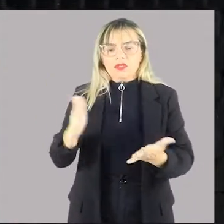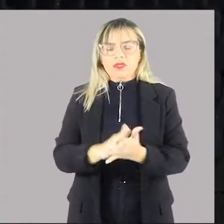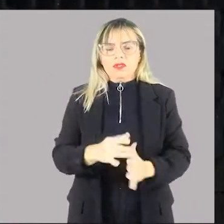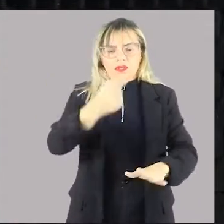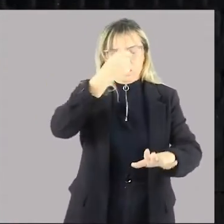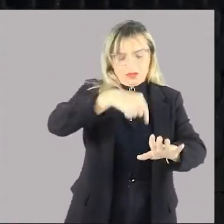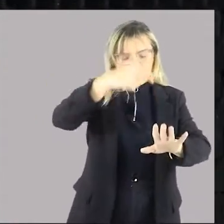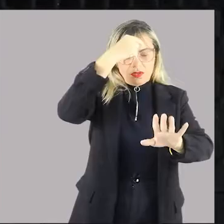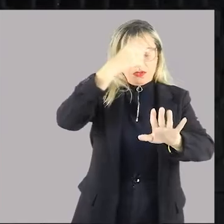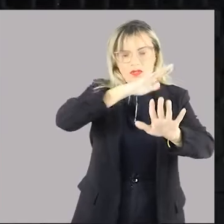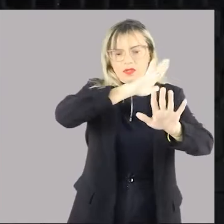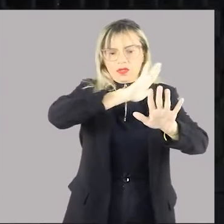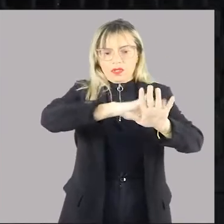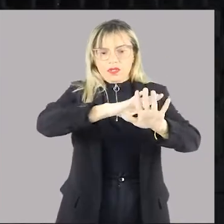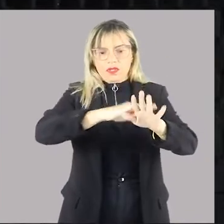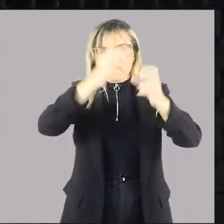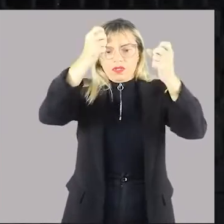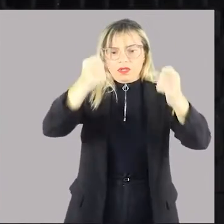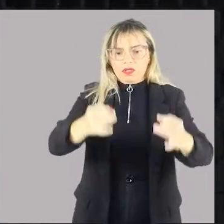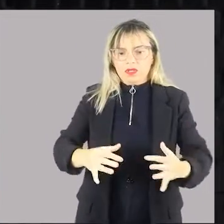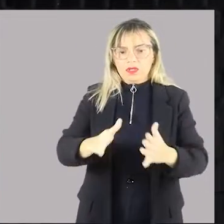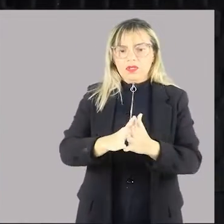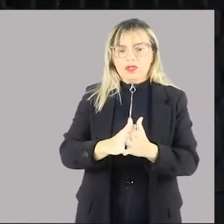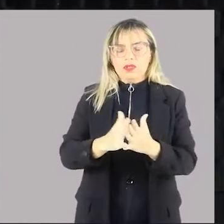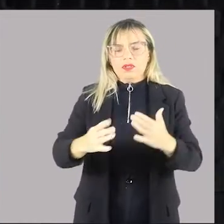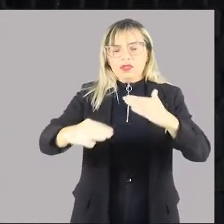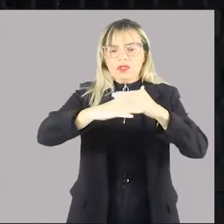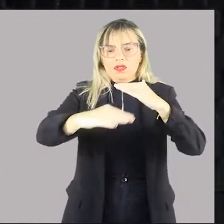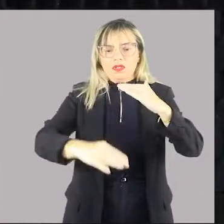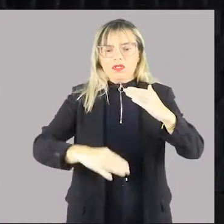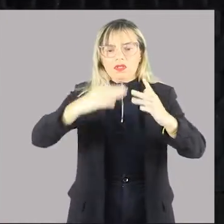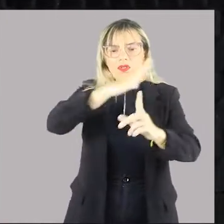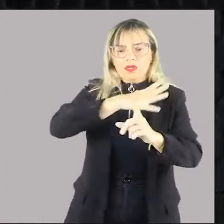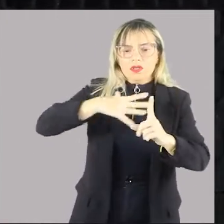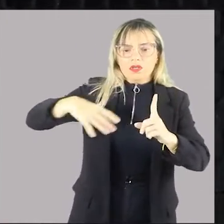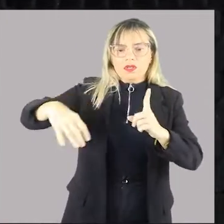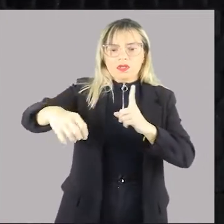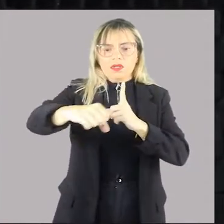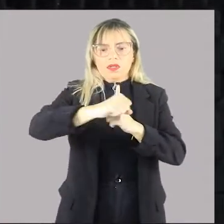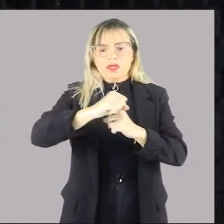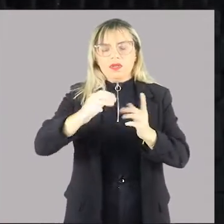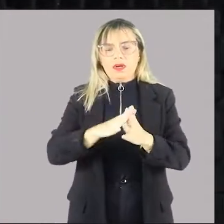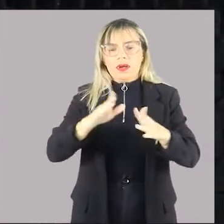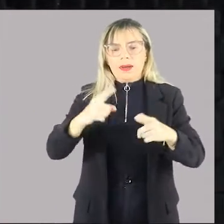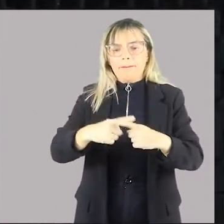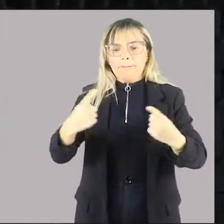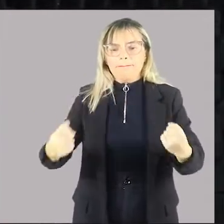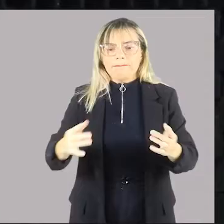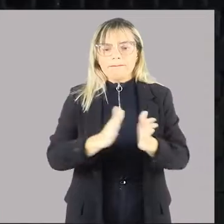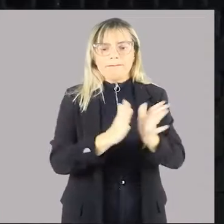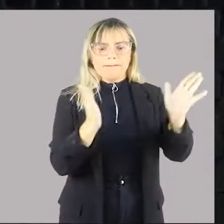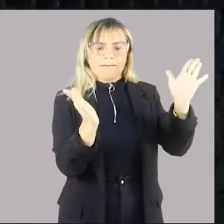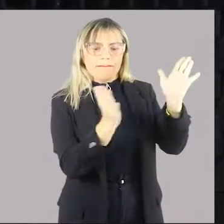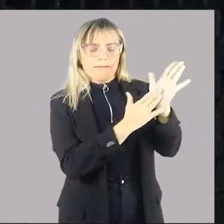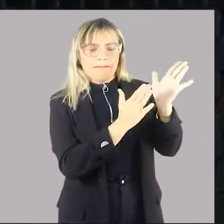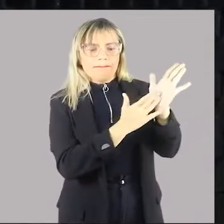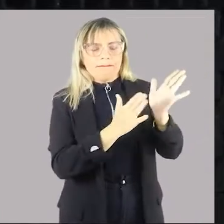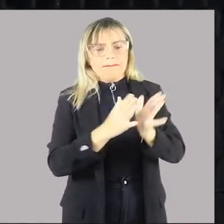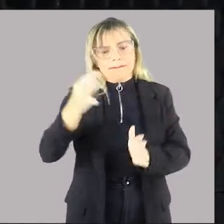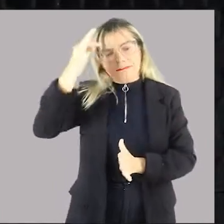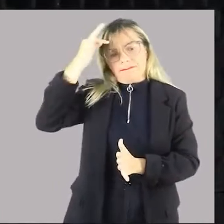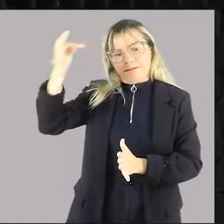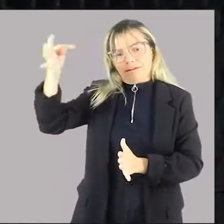explica a desigualdade social. Mas ele propõe, na verdade, uma